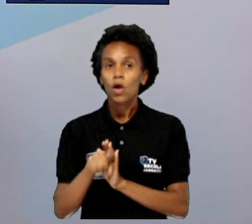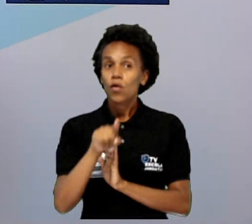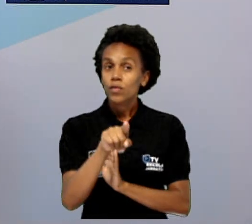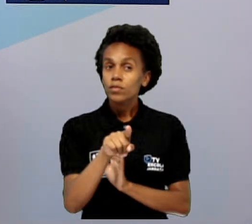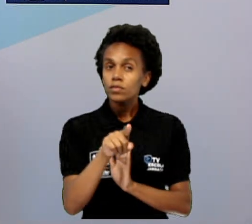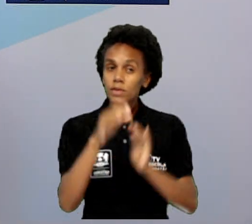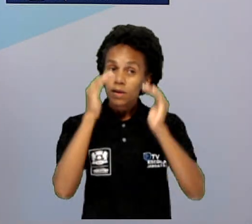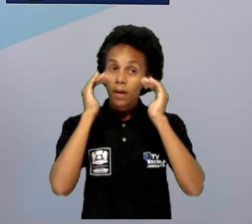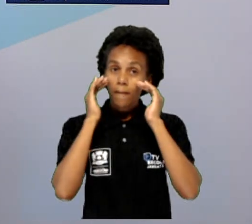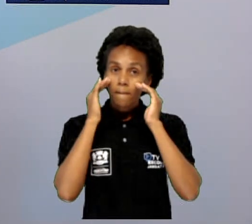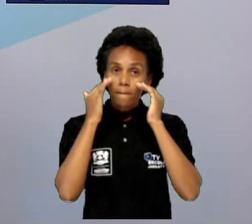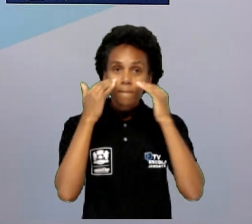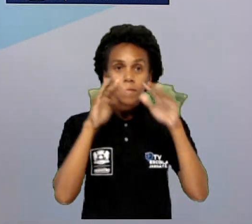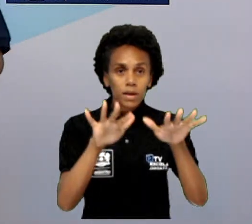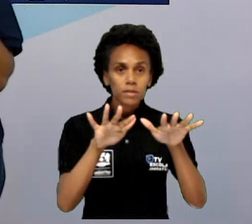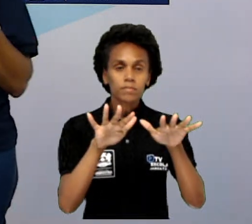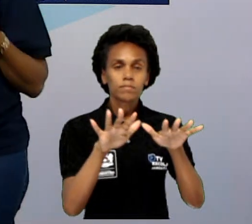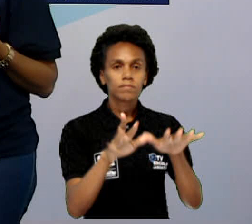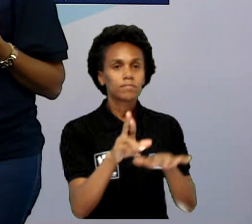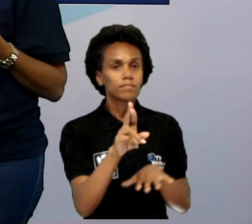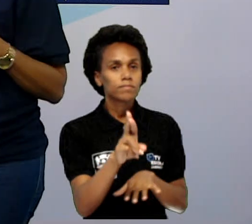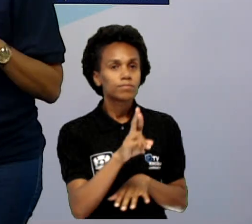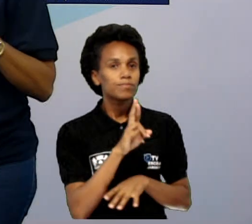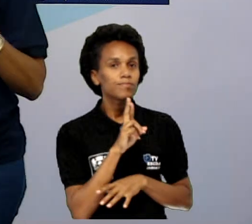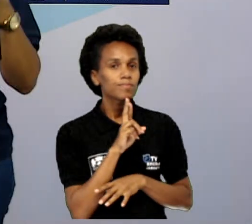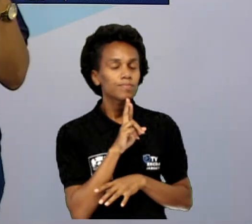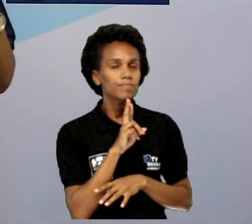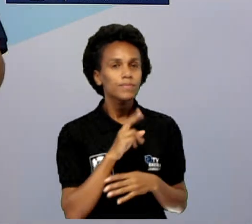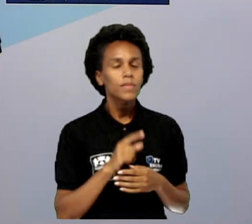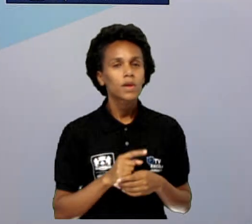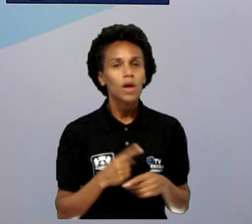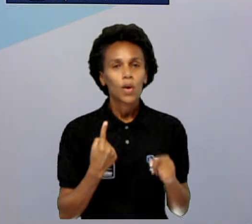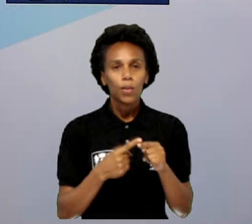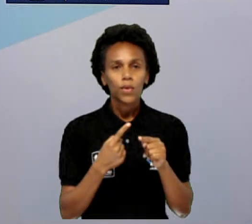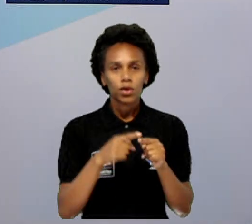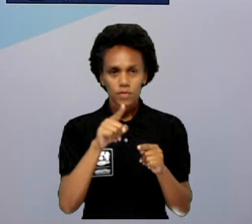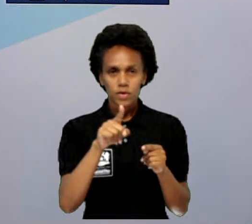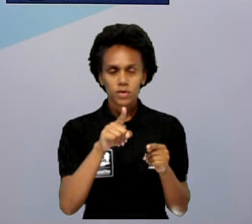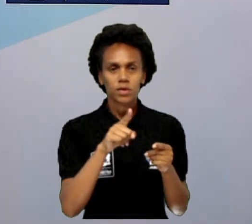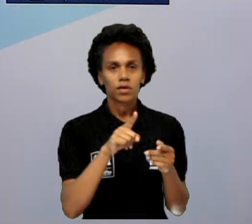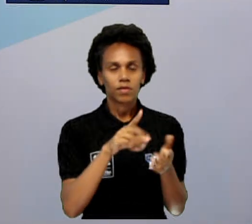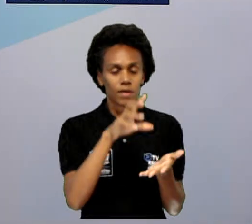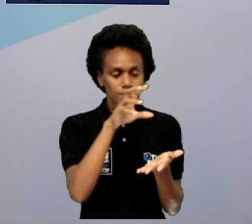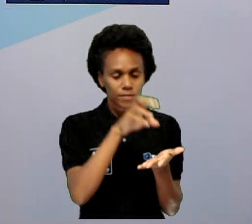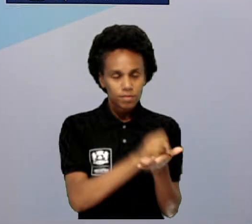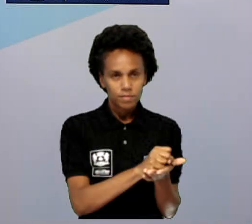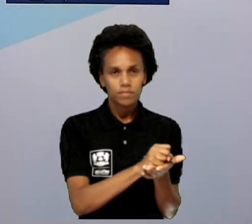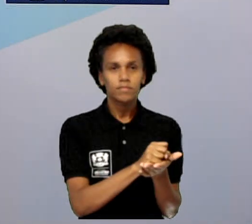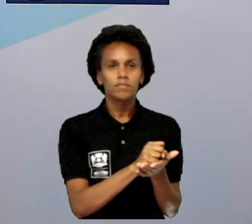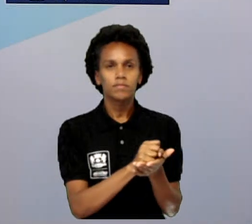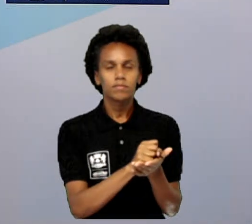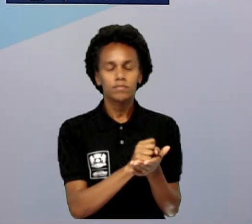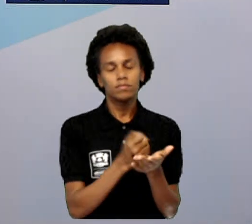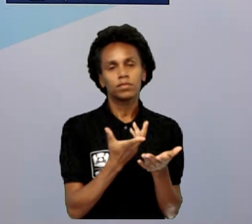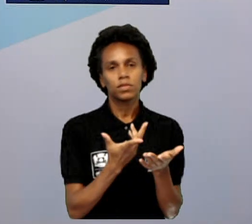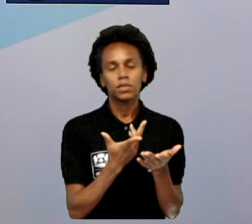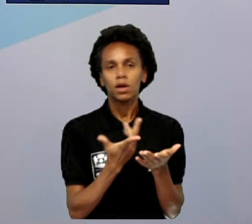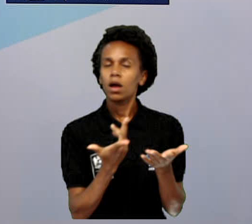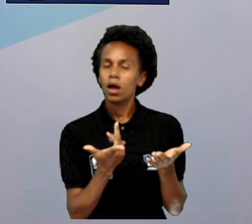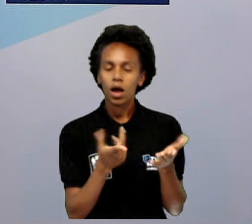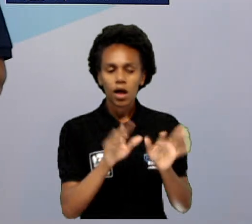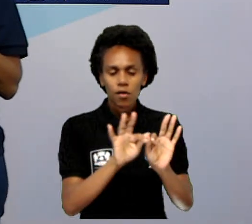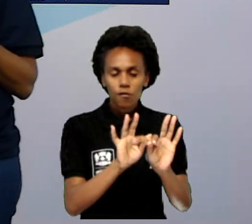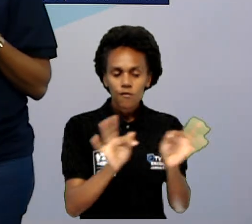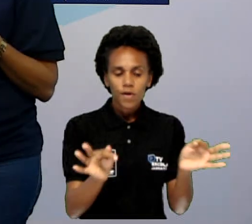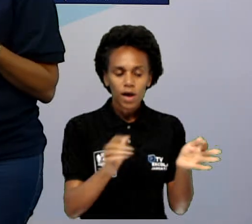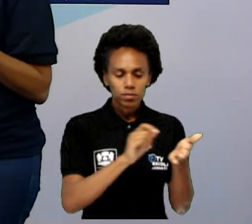depois você vai registrar essa entrevista como você conseguir, ou com palavras, ou com frases, ou com